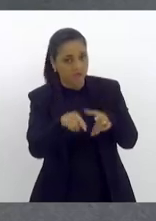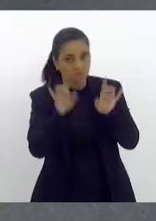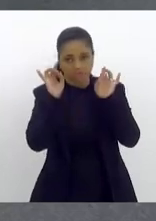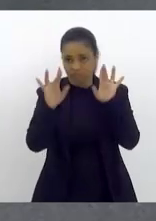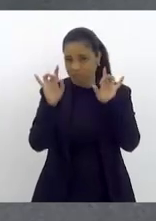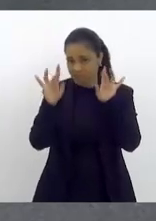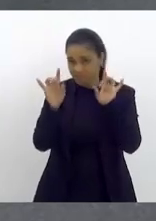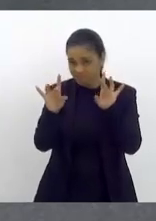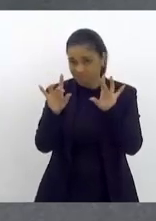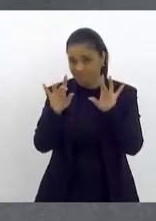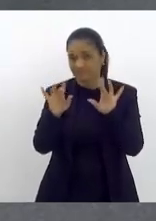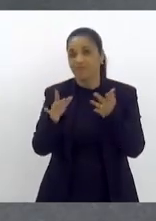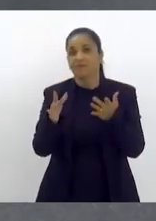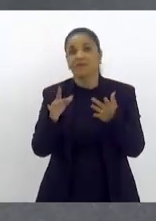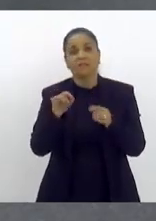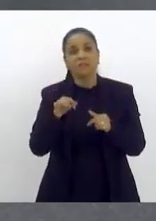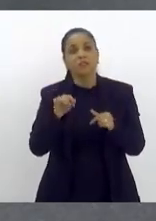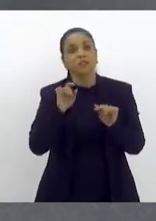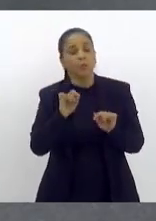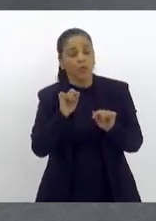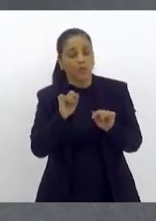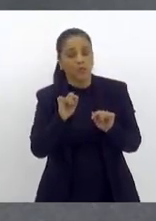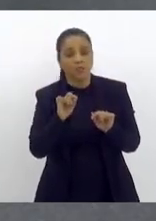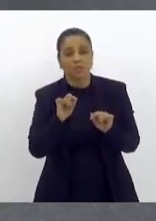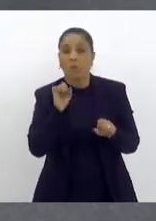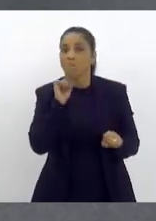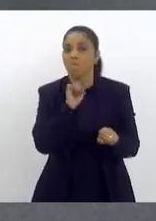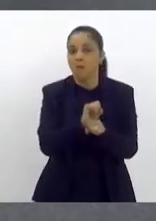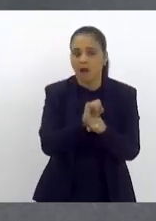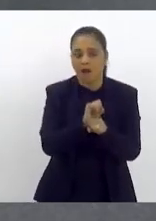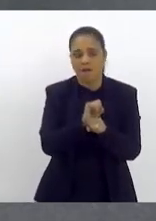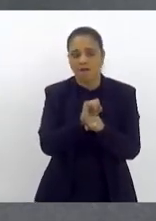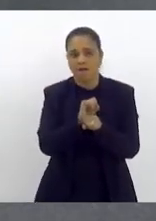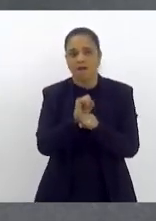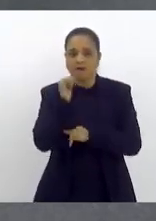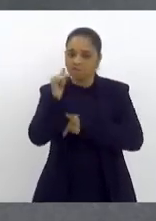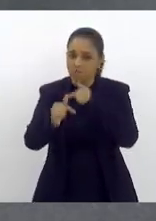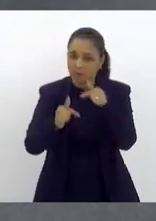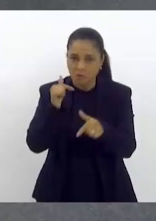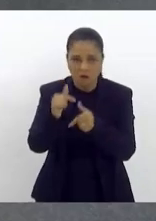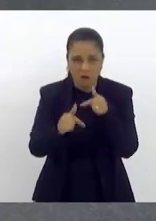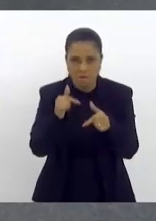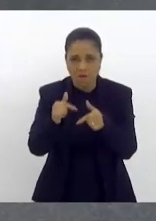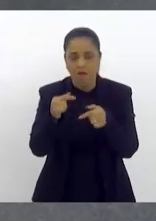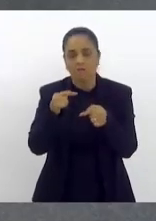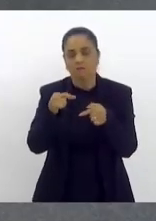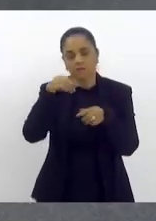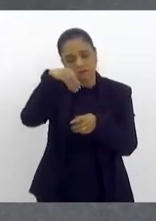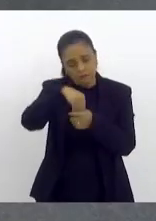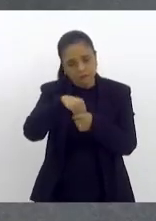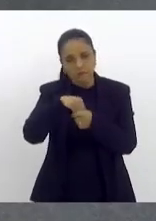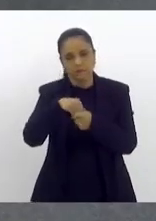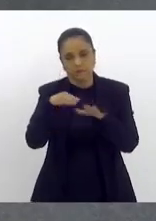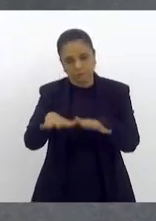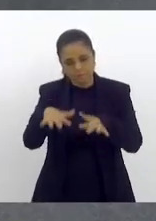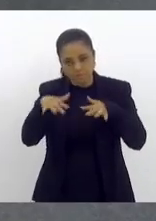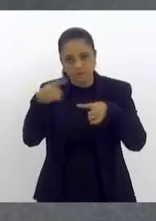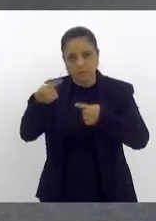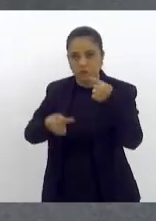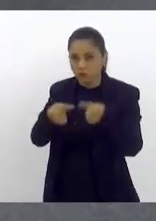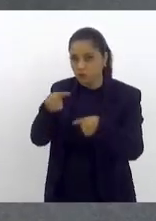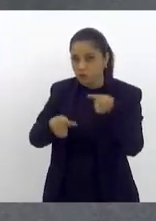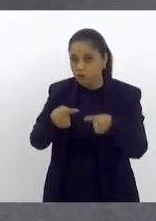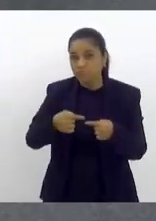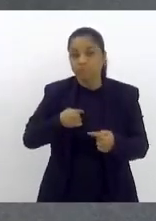não inviabiliza todas as iniciativas que nós temos debatido aqui, que vão no sentido de pensar como é